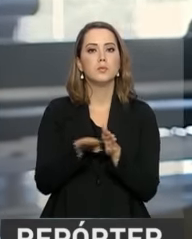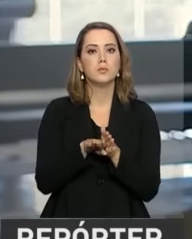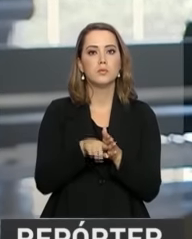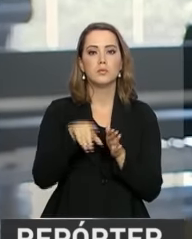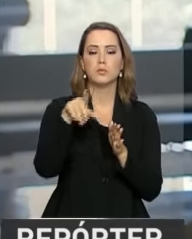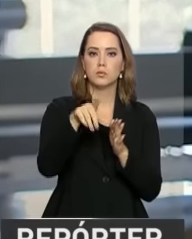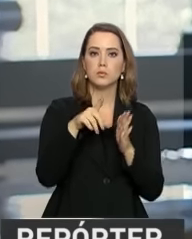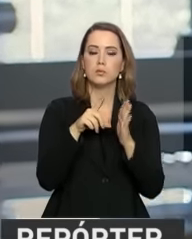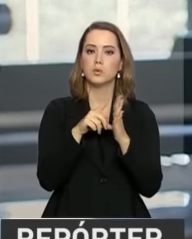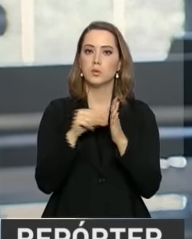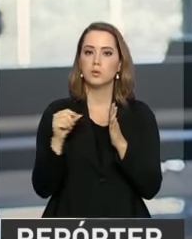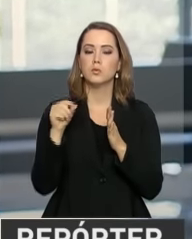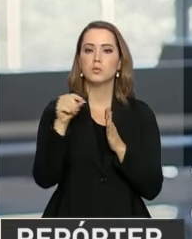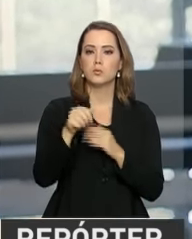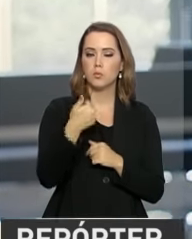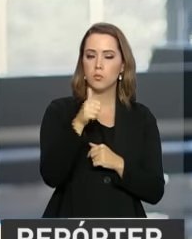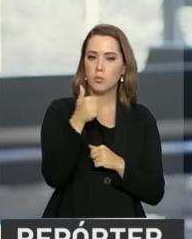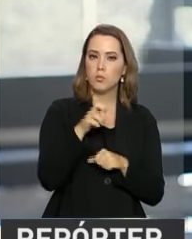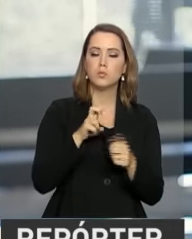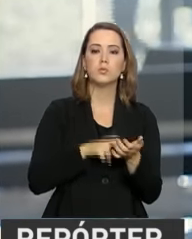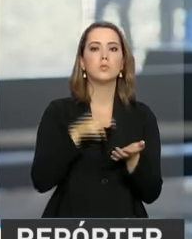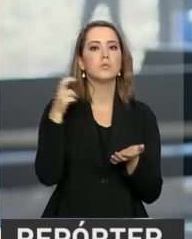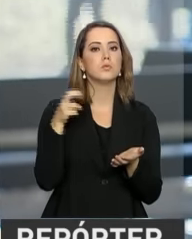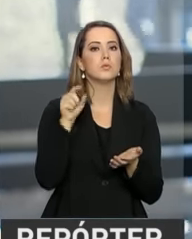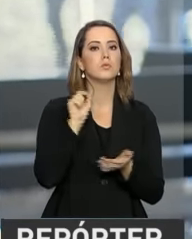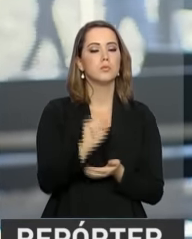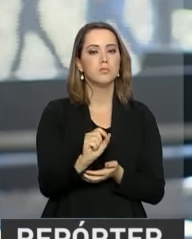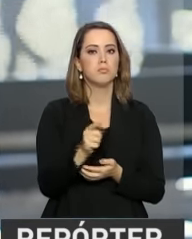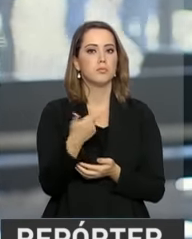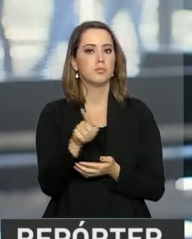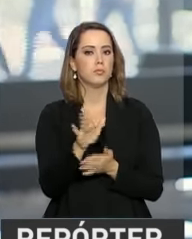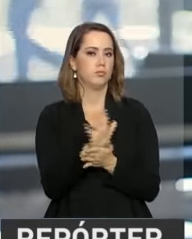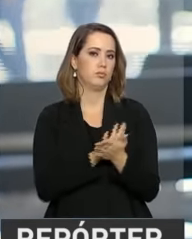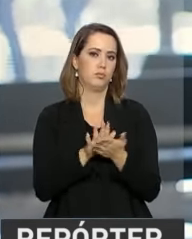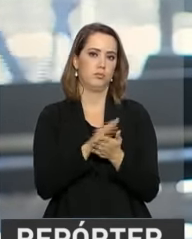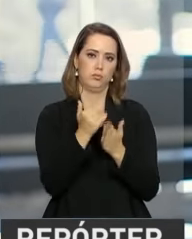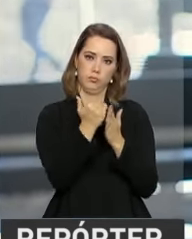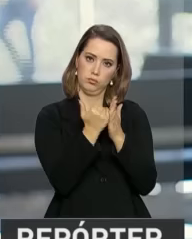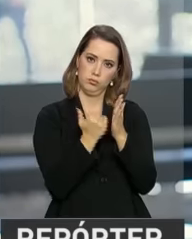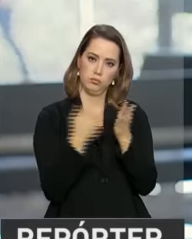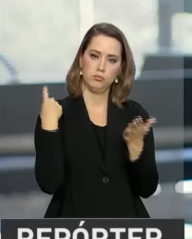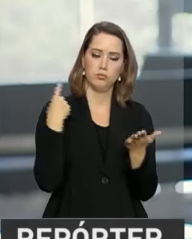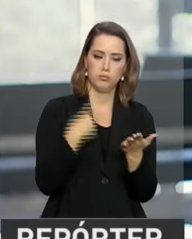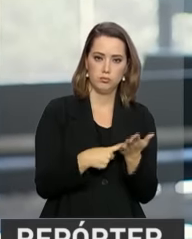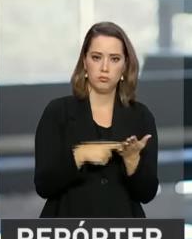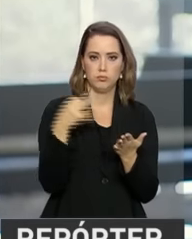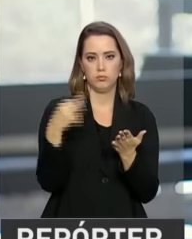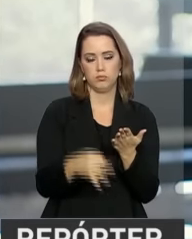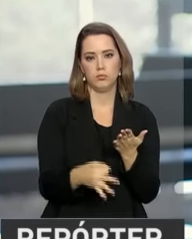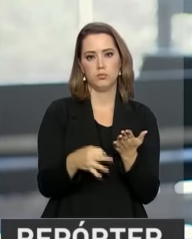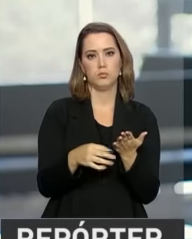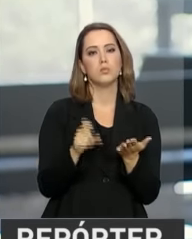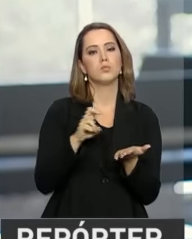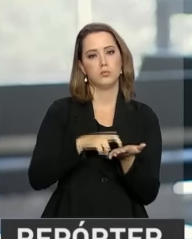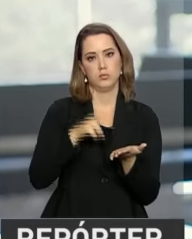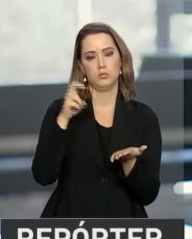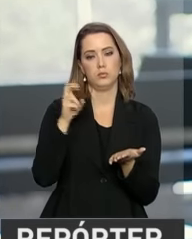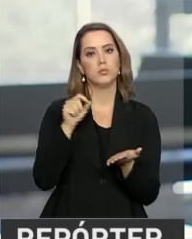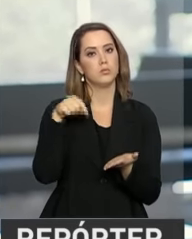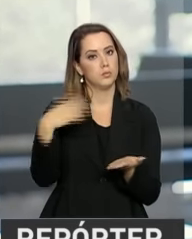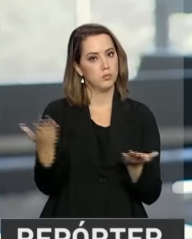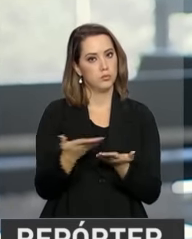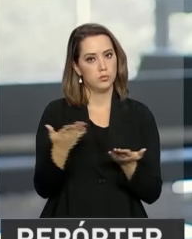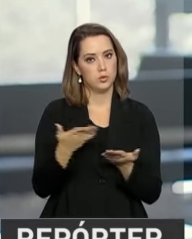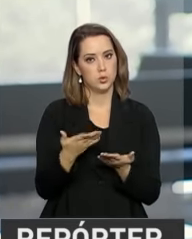Planalto por volta das 11 horas da manhã mas por enquanto não há nenhuma agenda oficial confirmada para a manhã de hoje no final da tarde